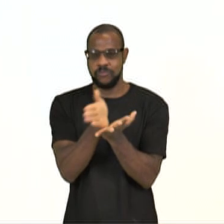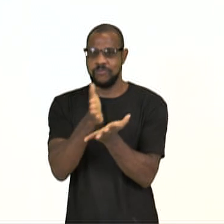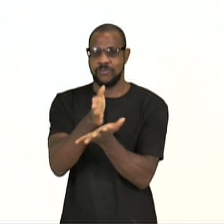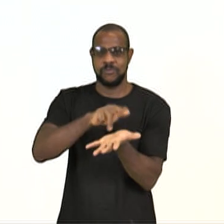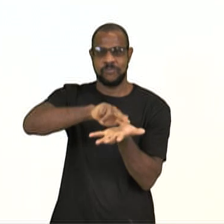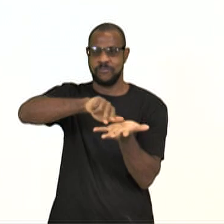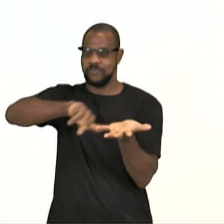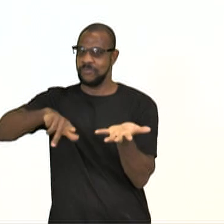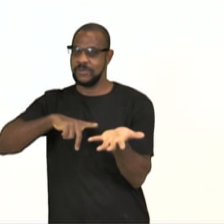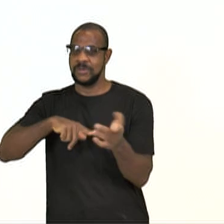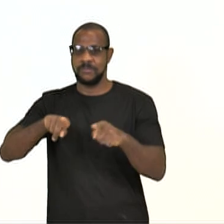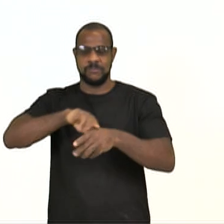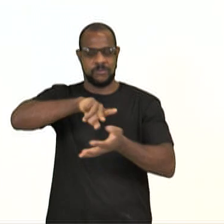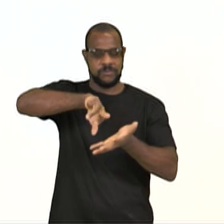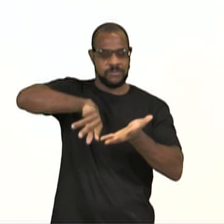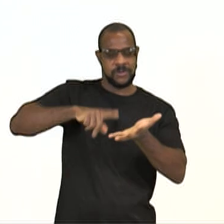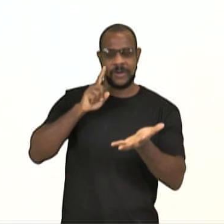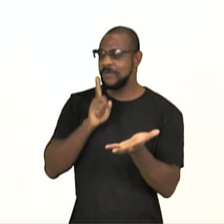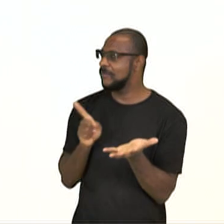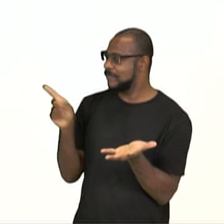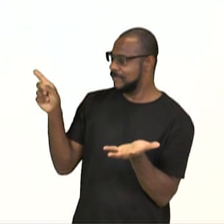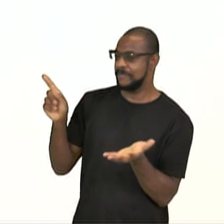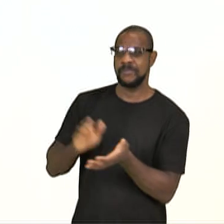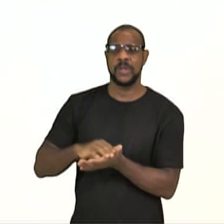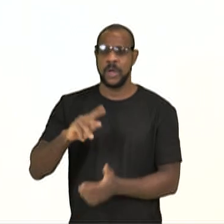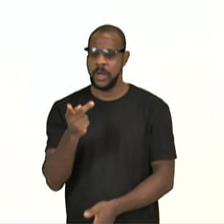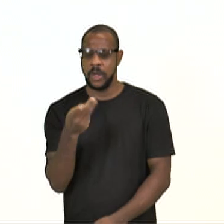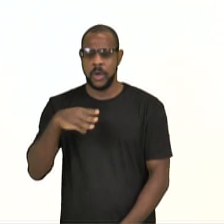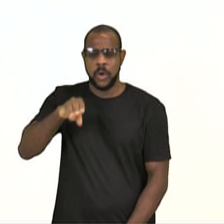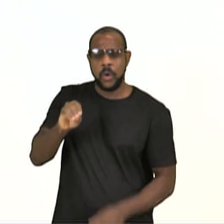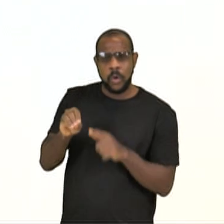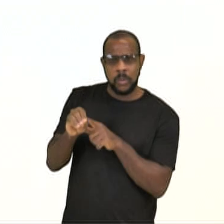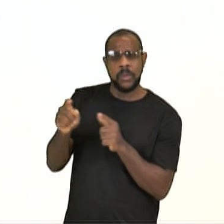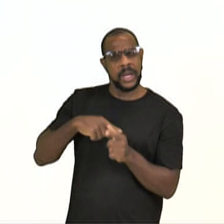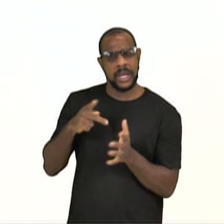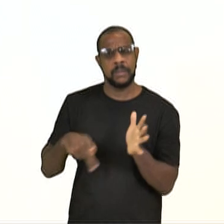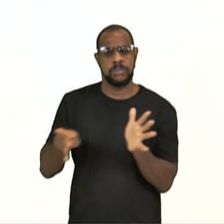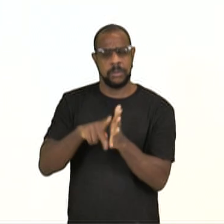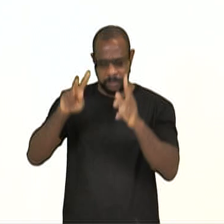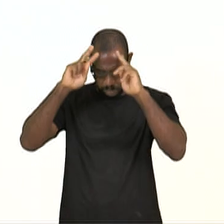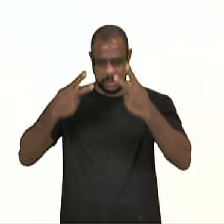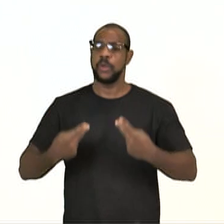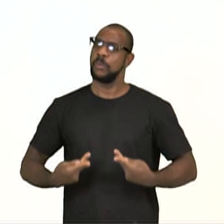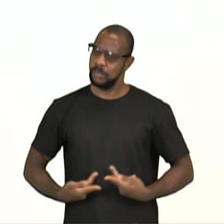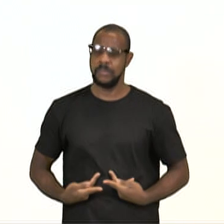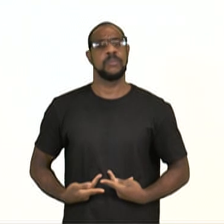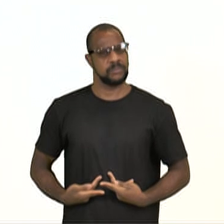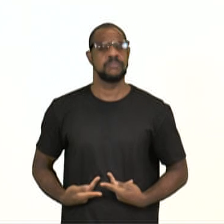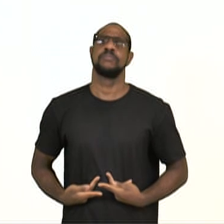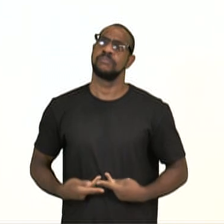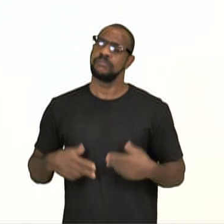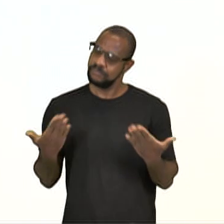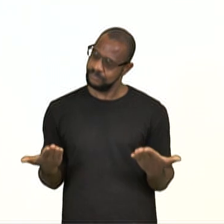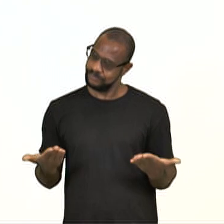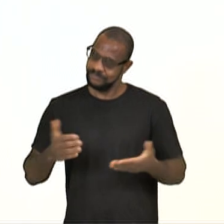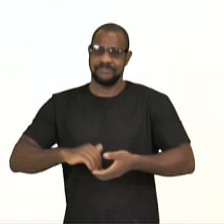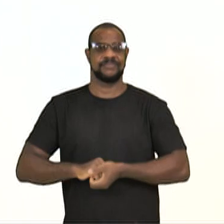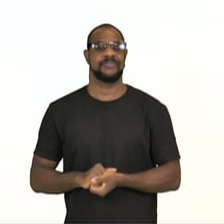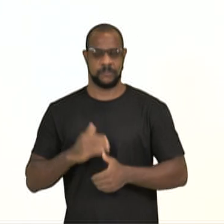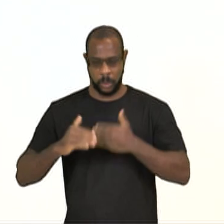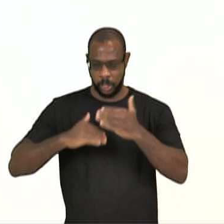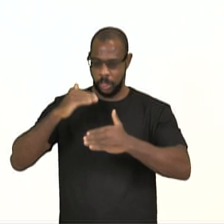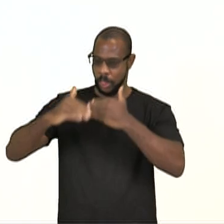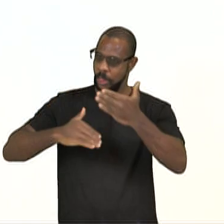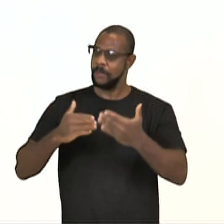e Neandertal. O Homo sapiens é a nossa espécie, o ser humano atual, de acordo com a teoria